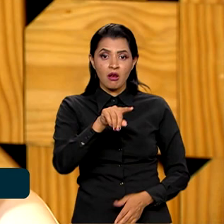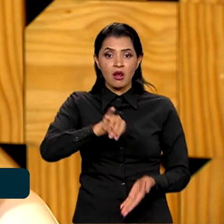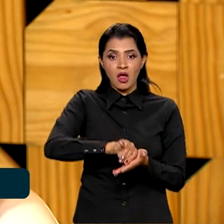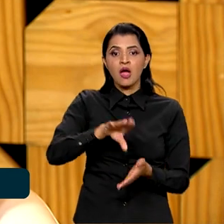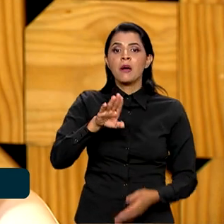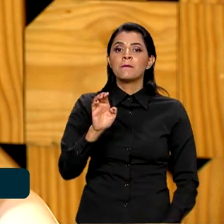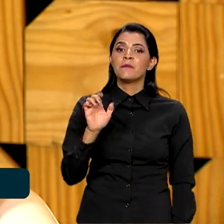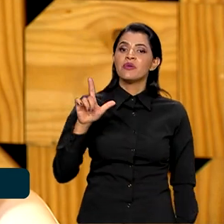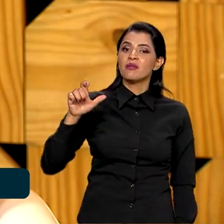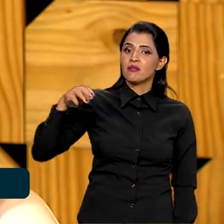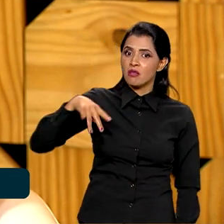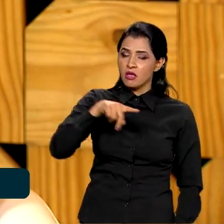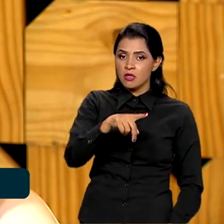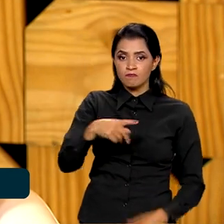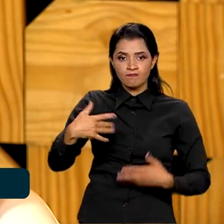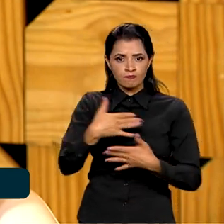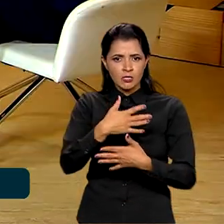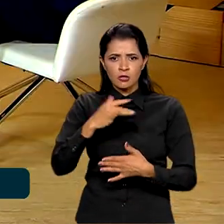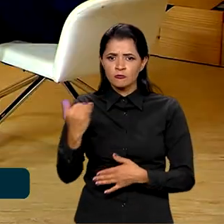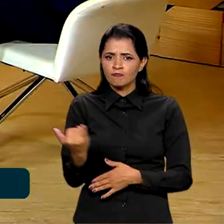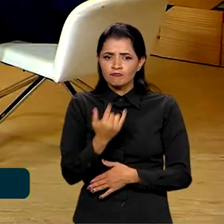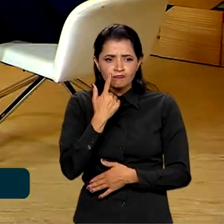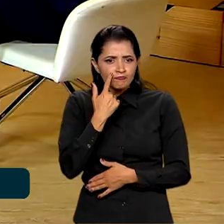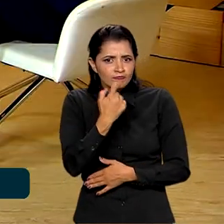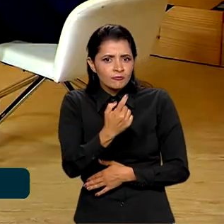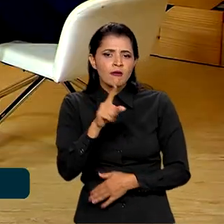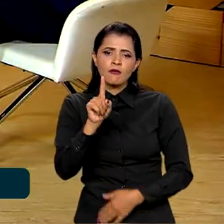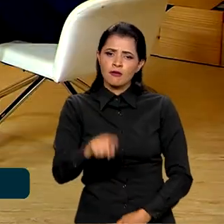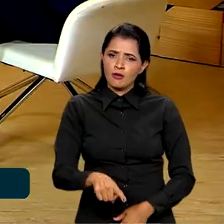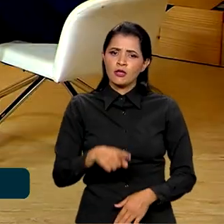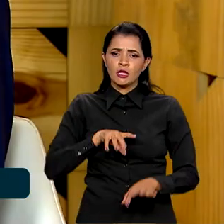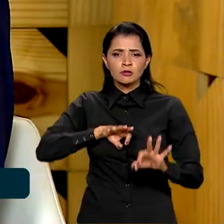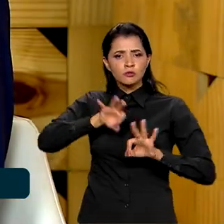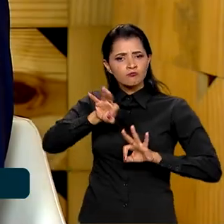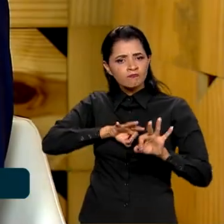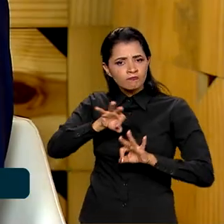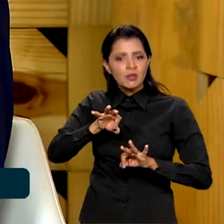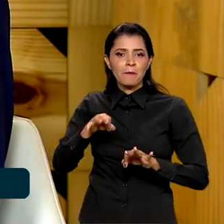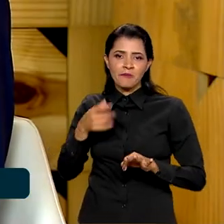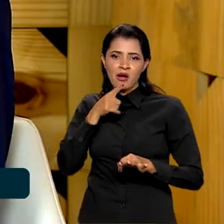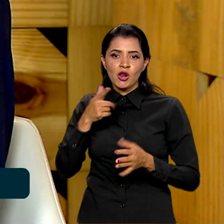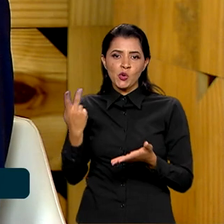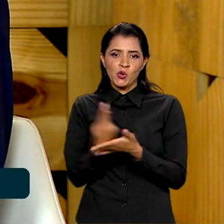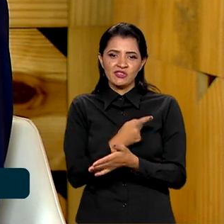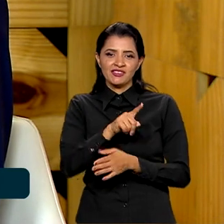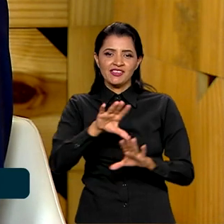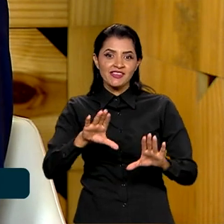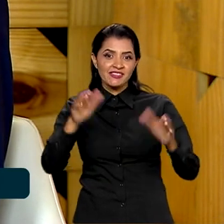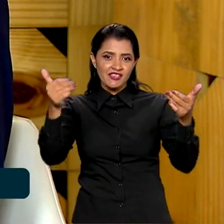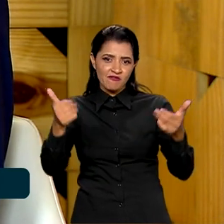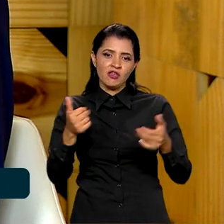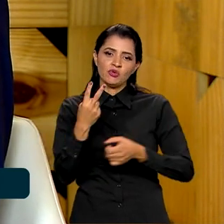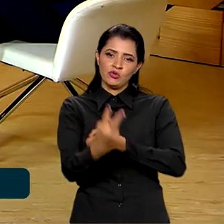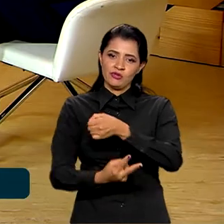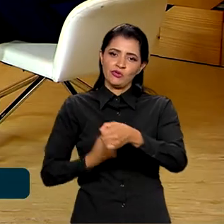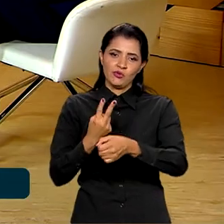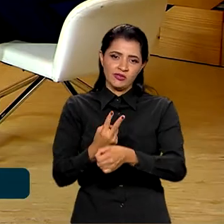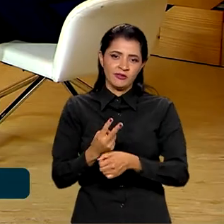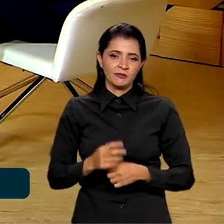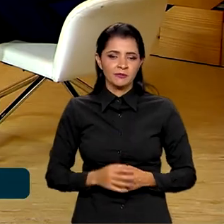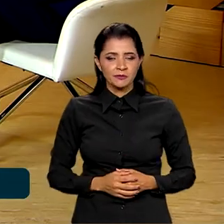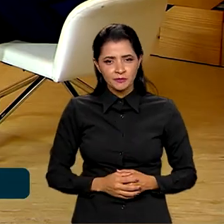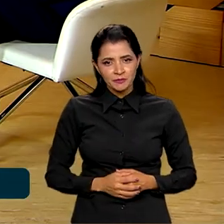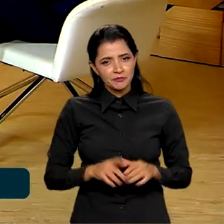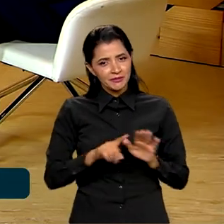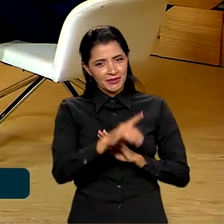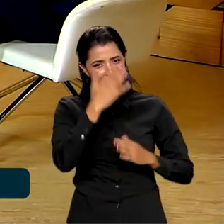muito interessante, muito importante e que está se preparando para receber esse grande evento daqui a 2 anos. Tânia de Oliveira,